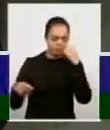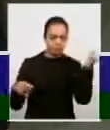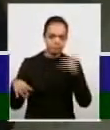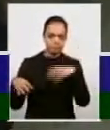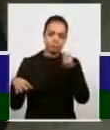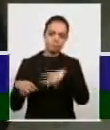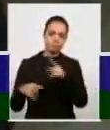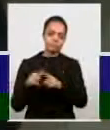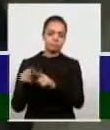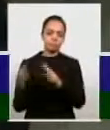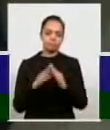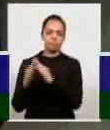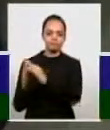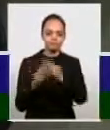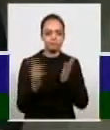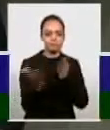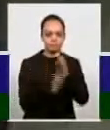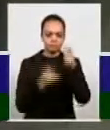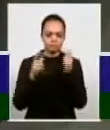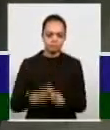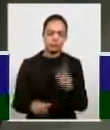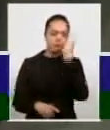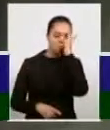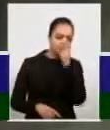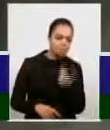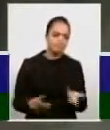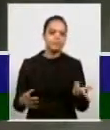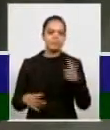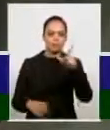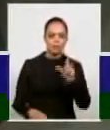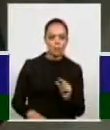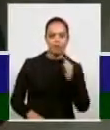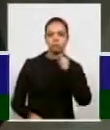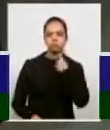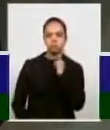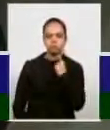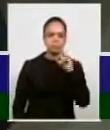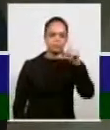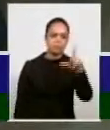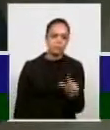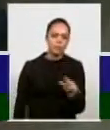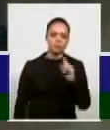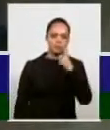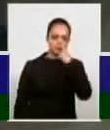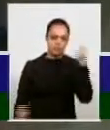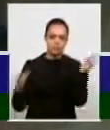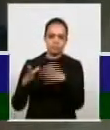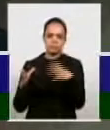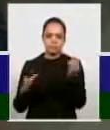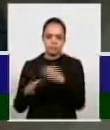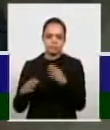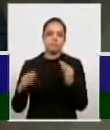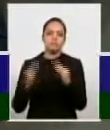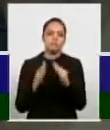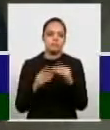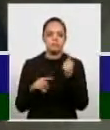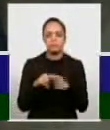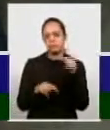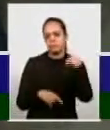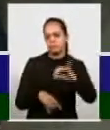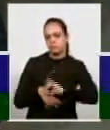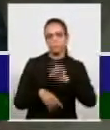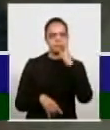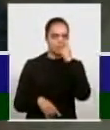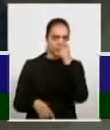vai ficar aquela a vizinhança, a entrada do bairro vai ficar mais bonito, menos poluição, menos lixo residencial, porque ele não é local de